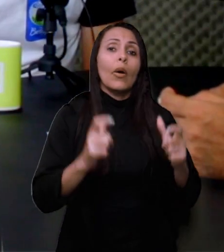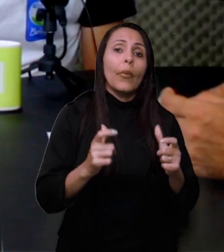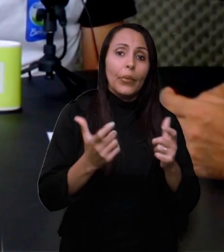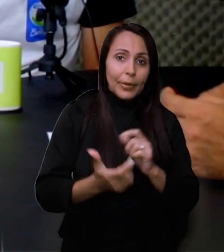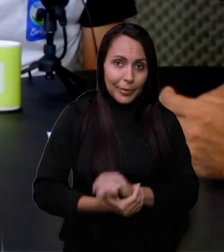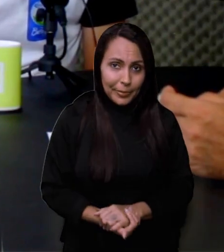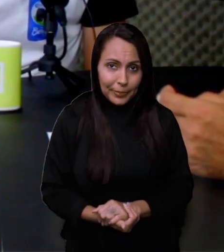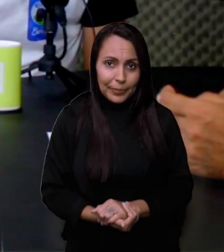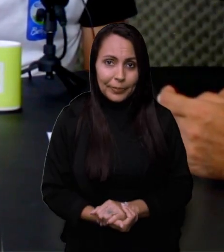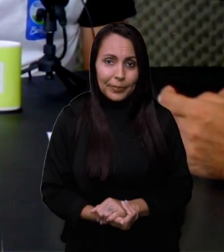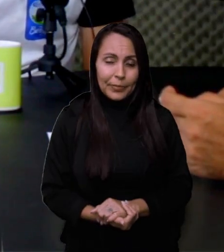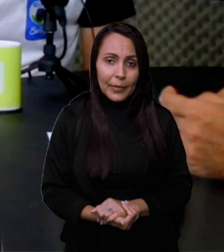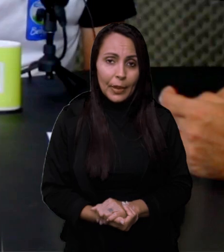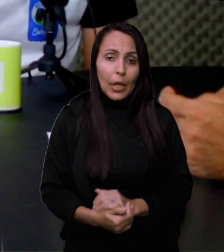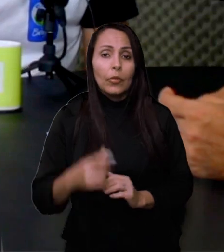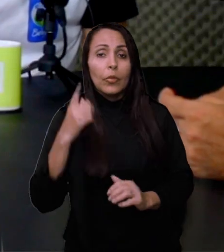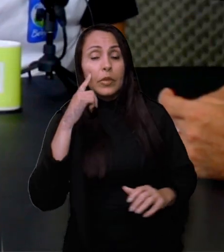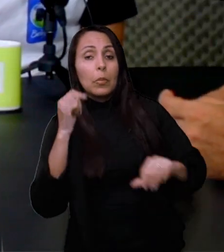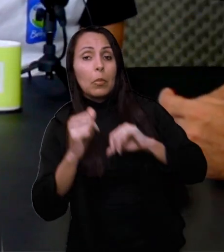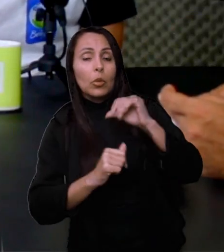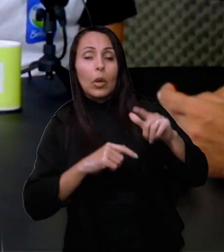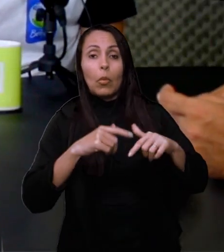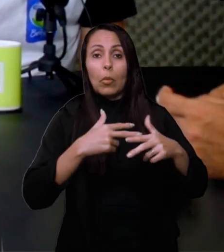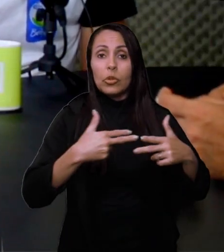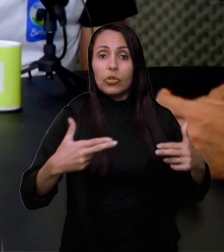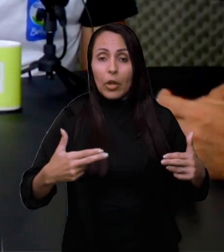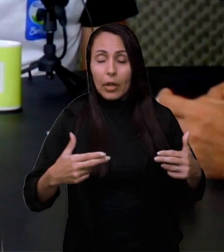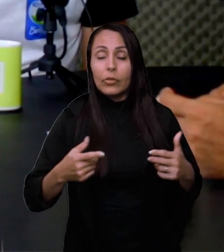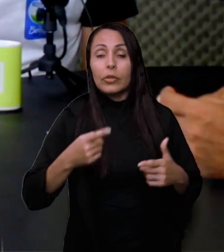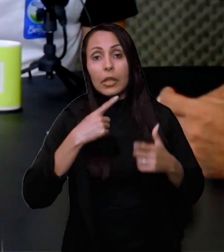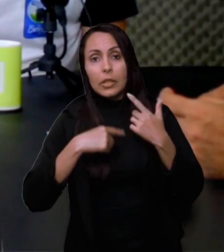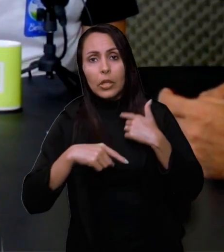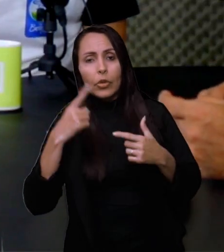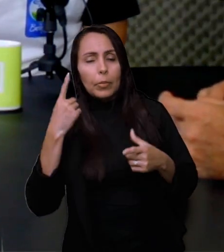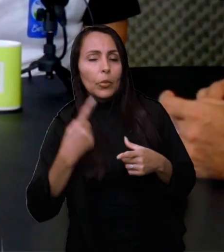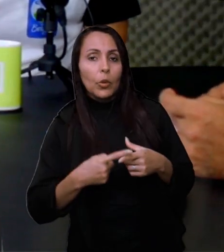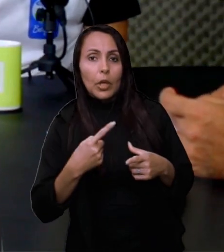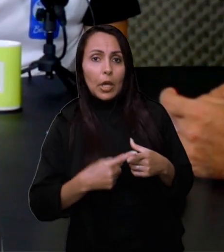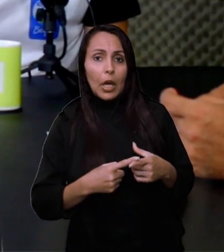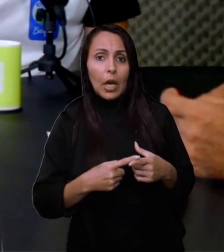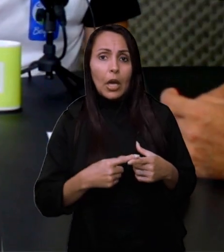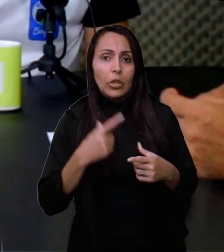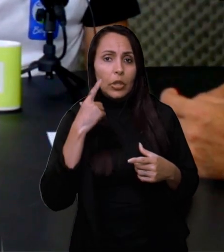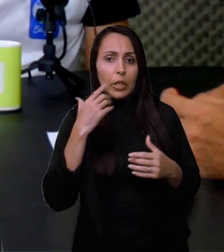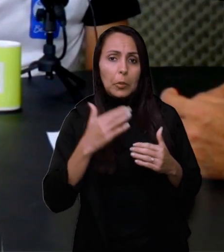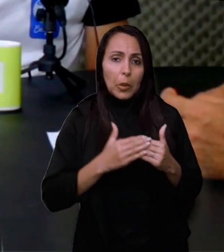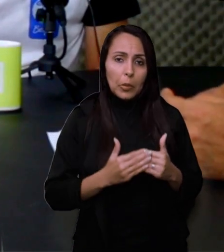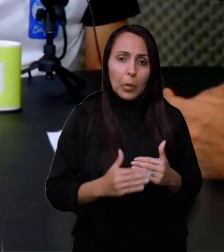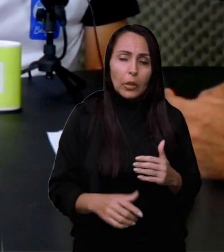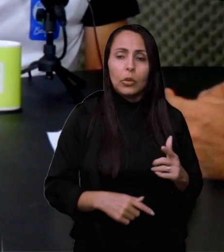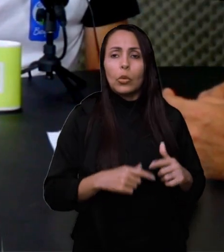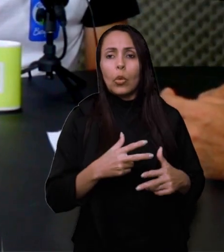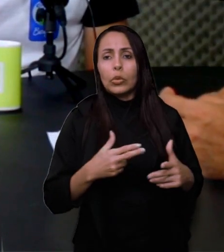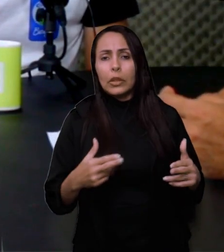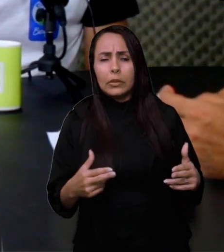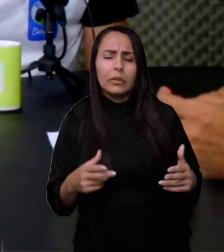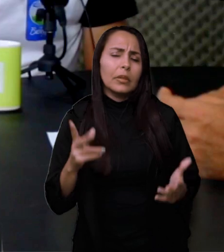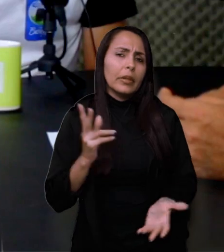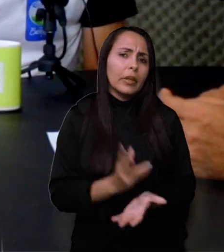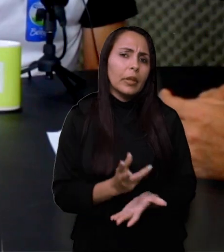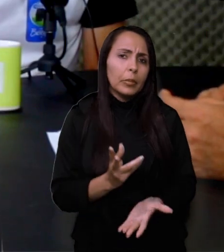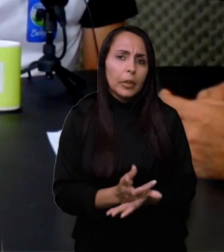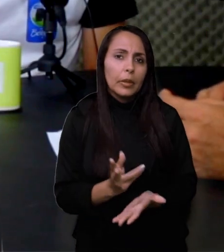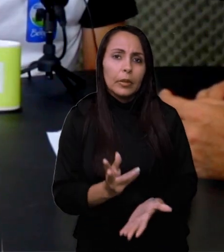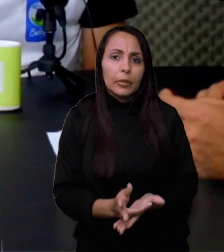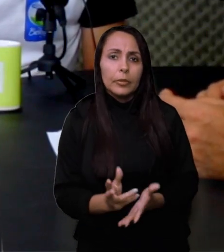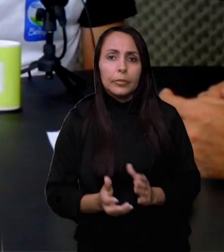Então, quando eu digo que mudar o objeto de desejo, é porque a gente é empurrado para consumir coisas o tempo inteiro. O tempo